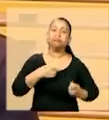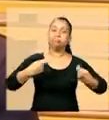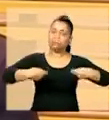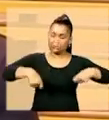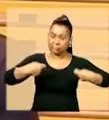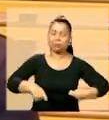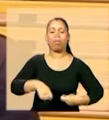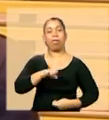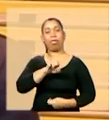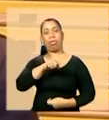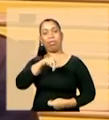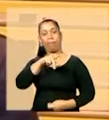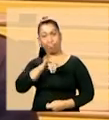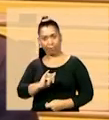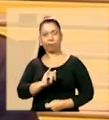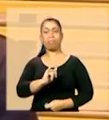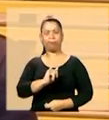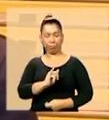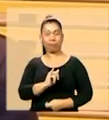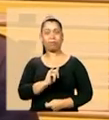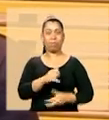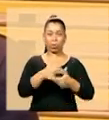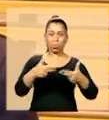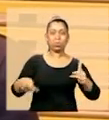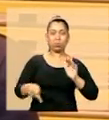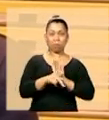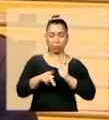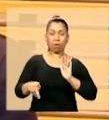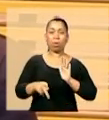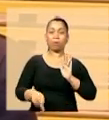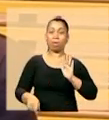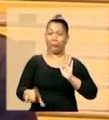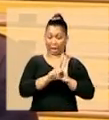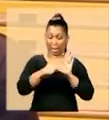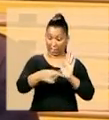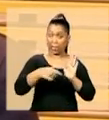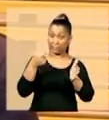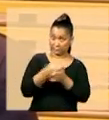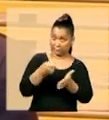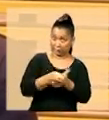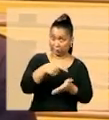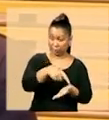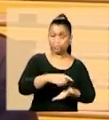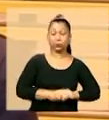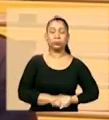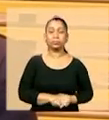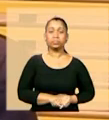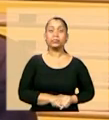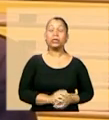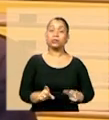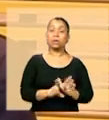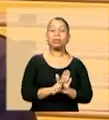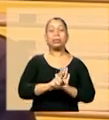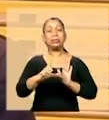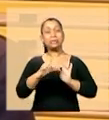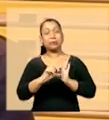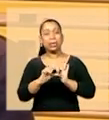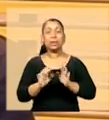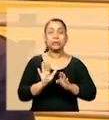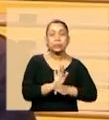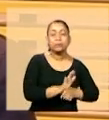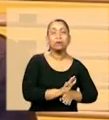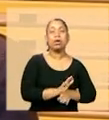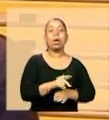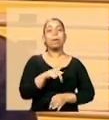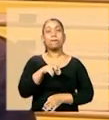fica condicionada o fornecimento de EPI, que é um dispositivo expresso na CLT determinando isso, e há normas regulamentadoras também,